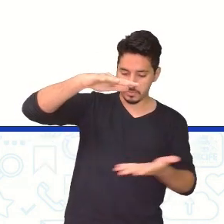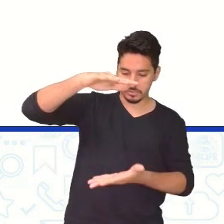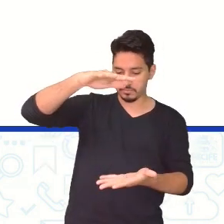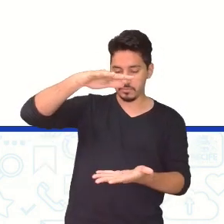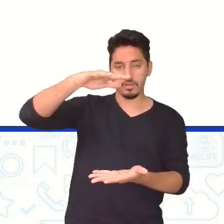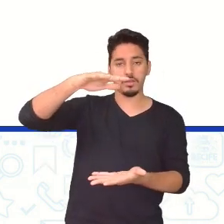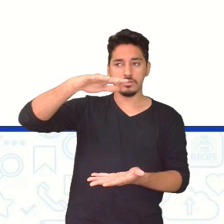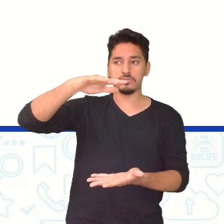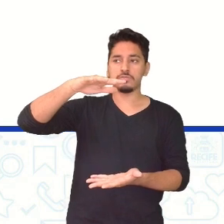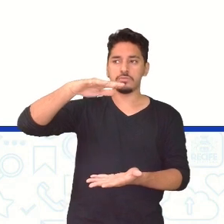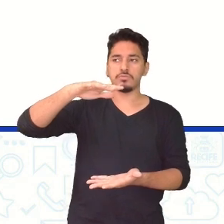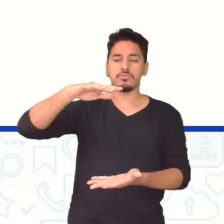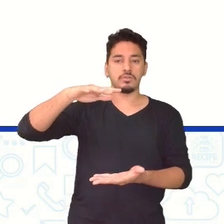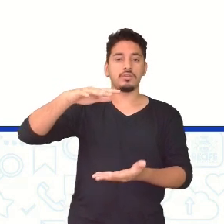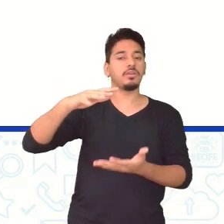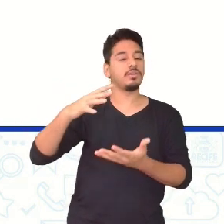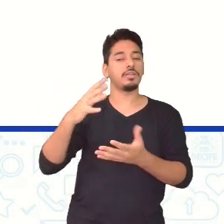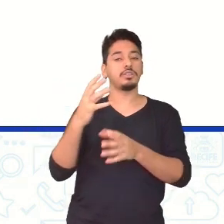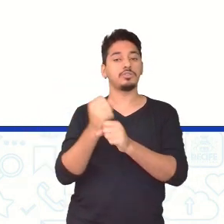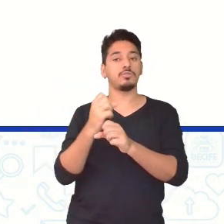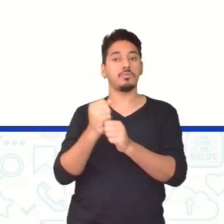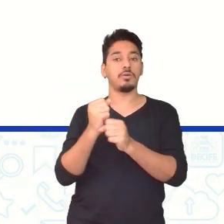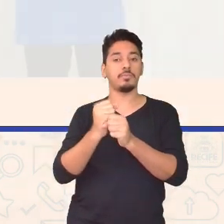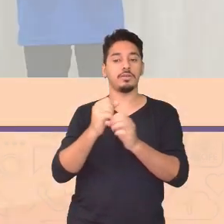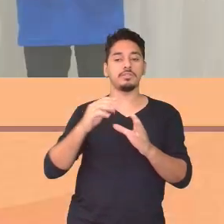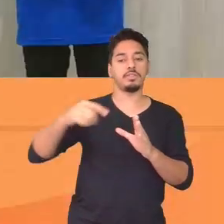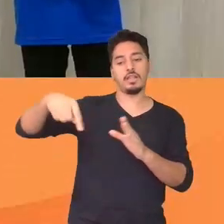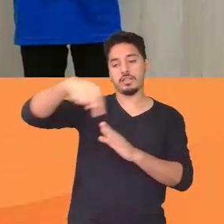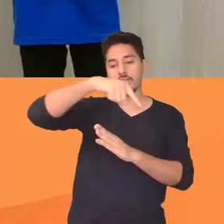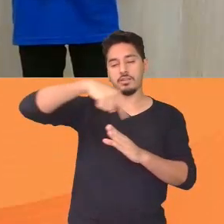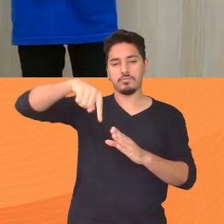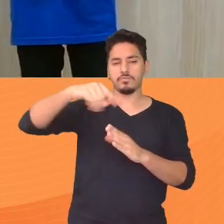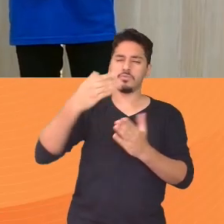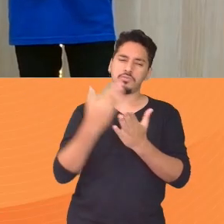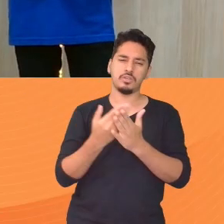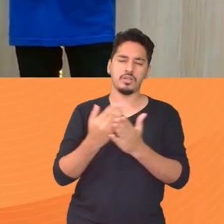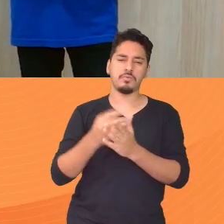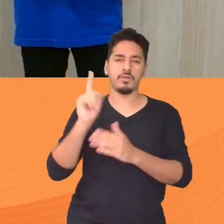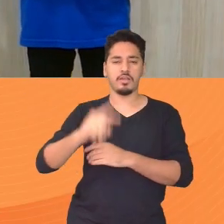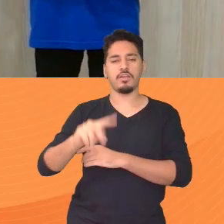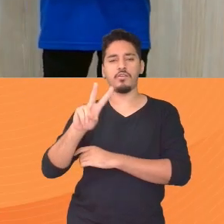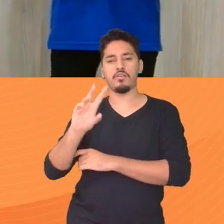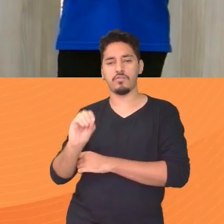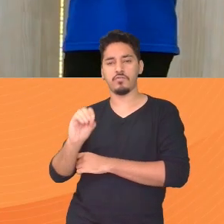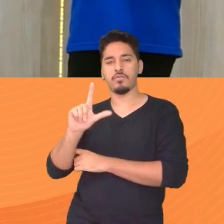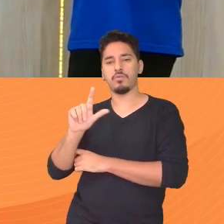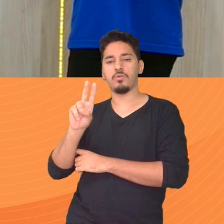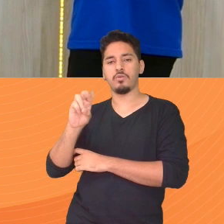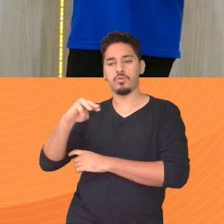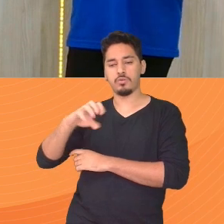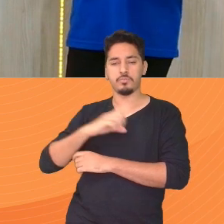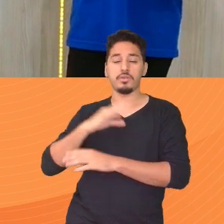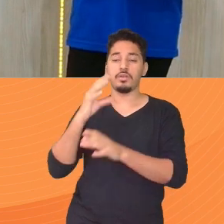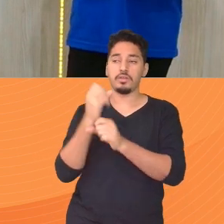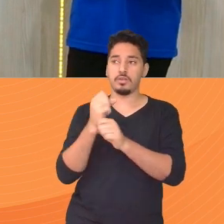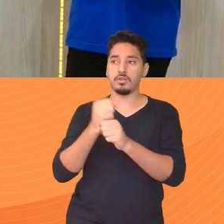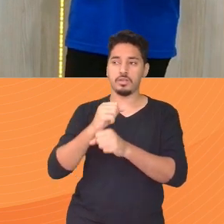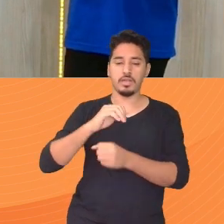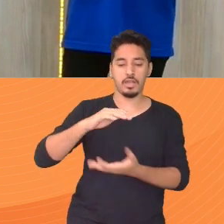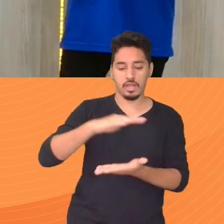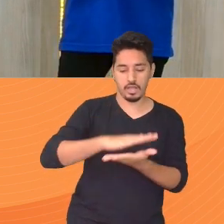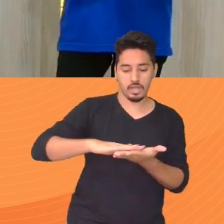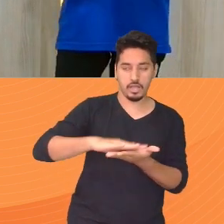baixo e somar com a área lateral. Como a nossa aula vai ser volume, eu vou fazer o seguinte. Calcular a área da